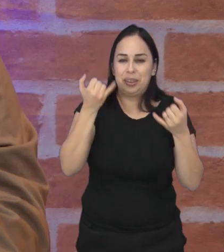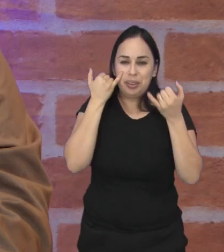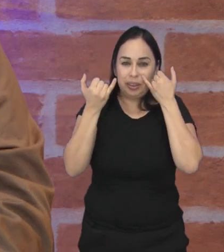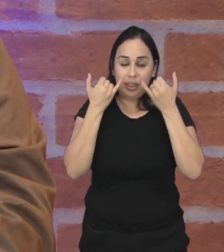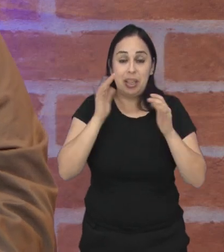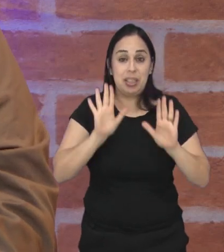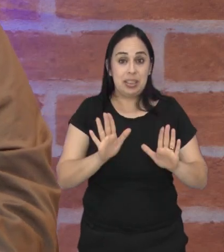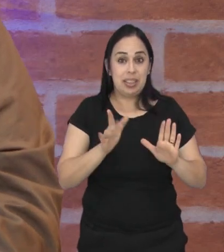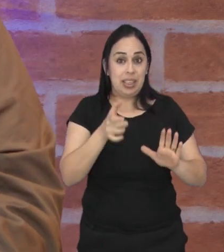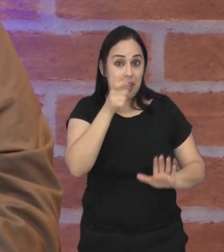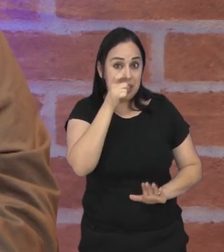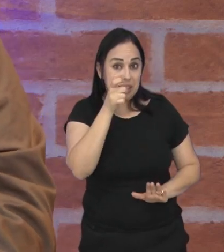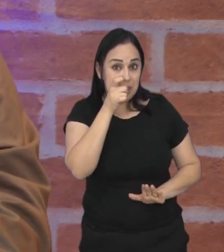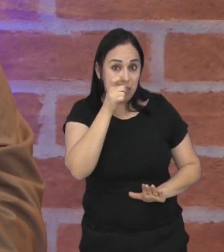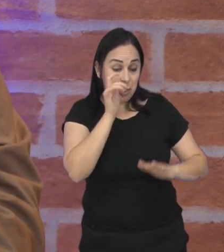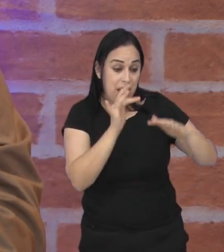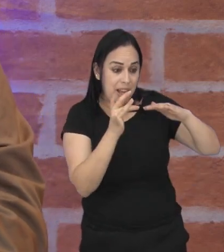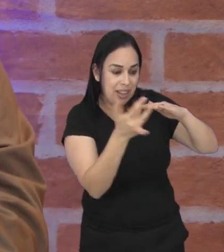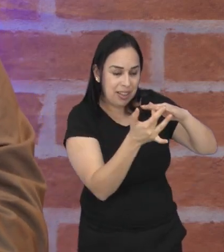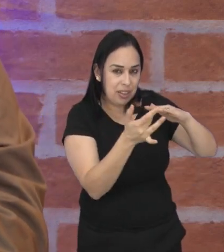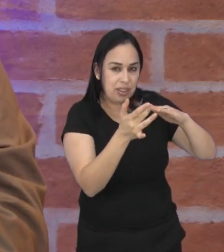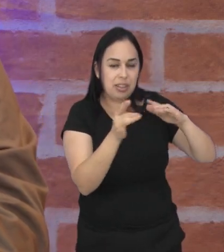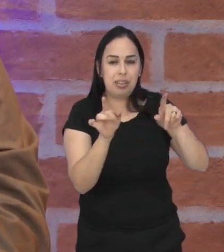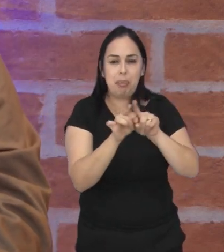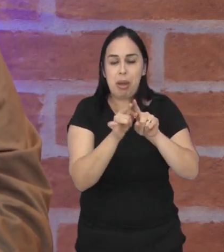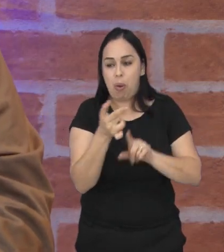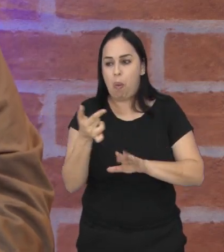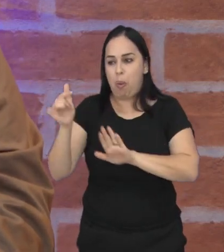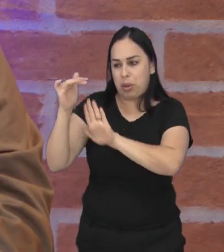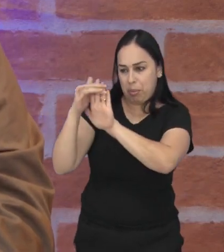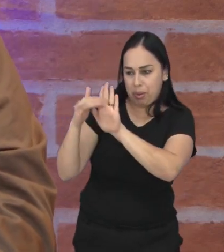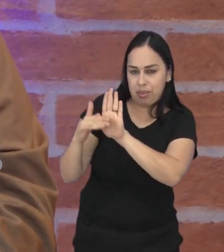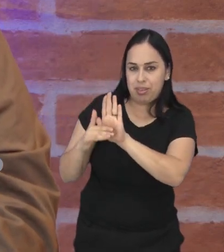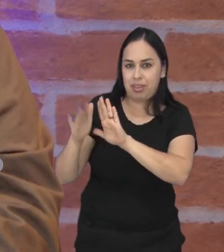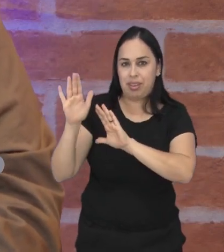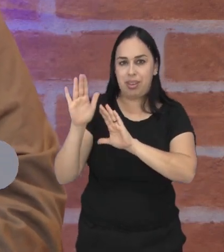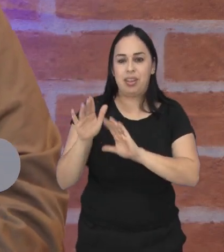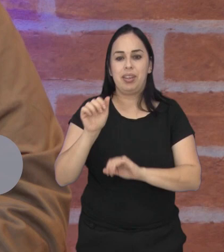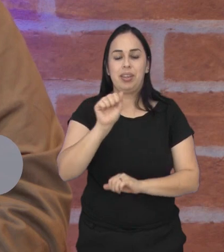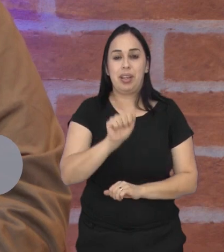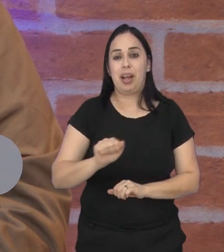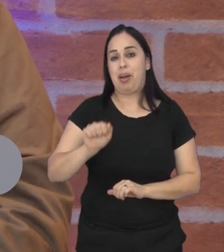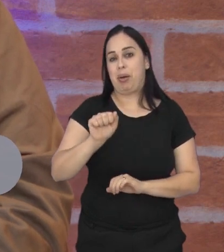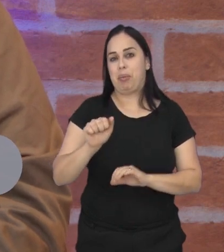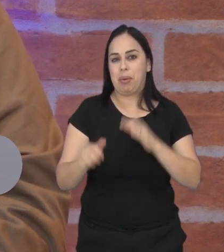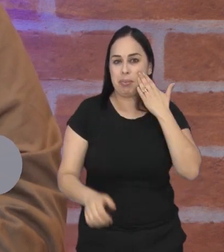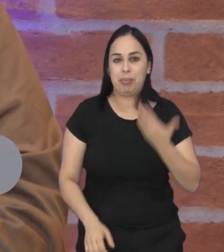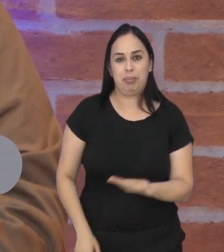Olha, se você quiser assistir o Tá Ligado nas redes sociais, ver esse e outros programas, é só você entrar no